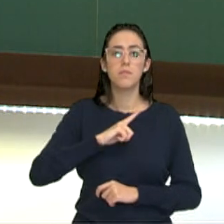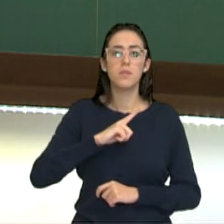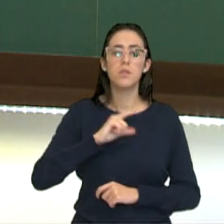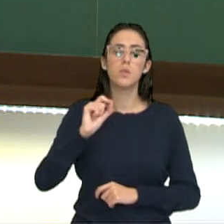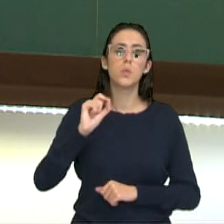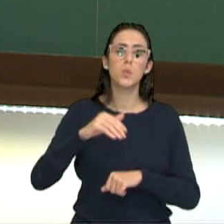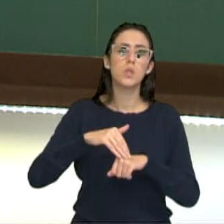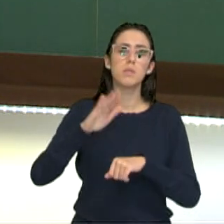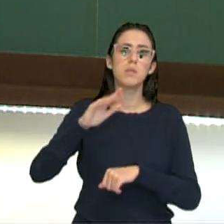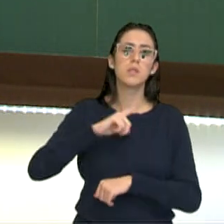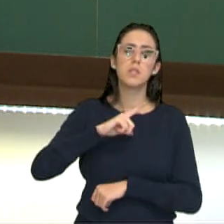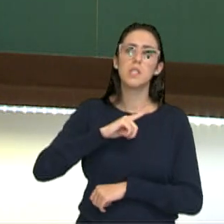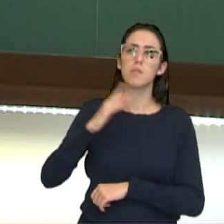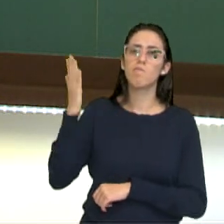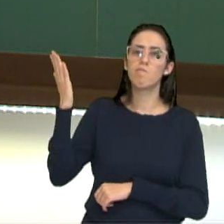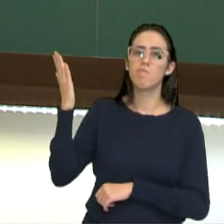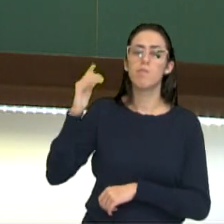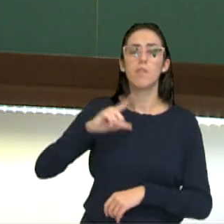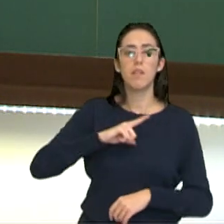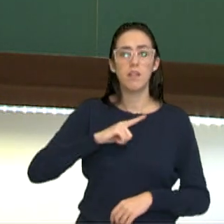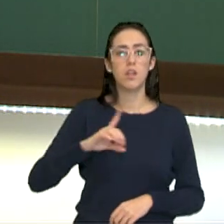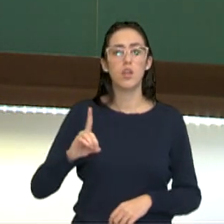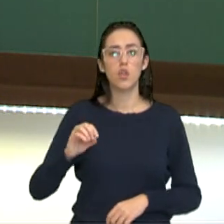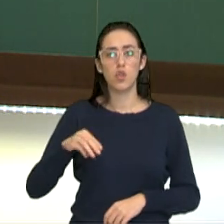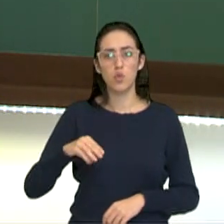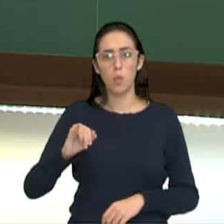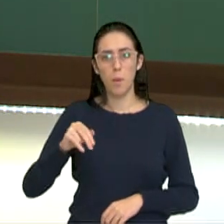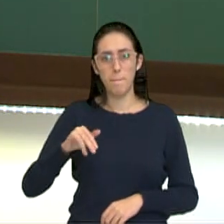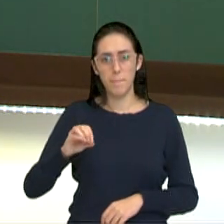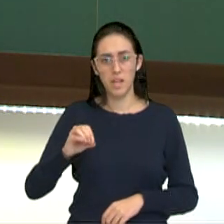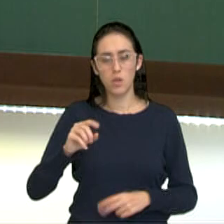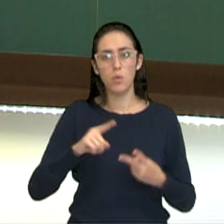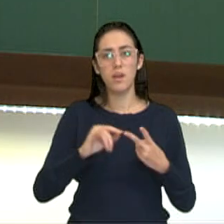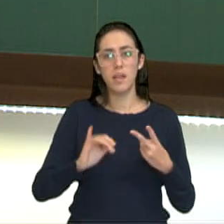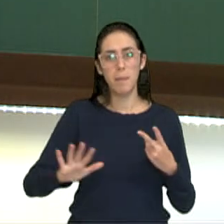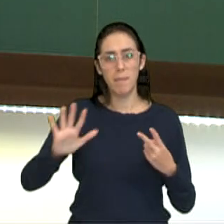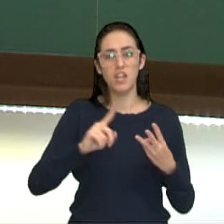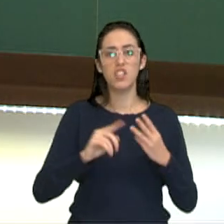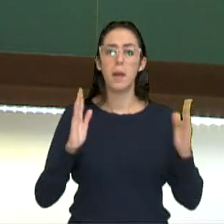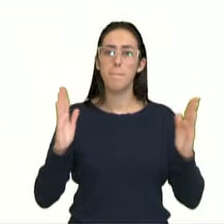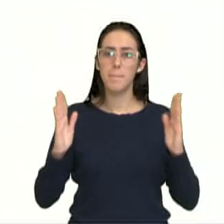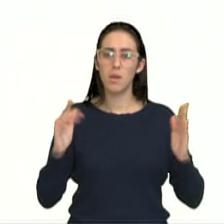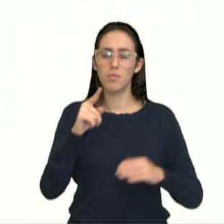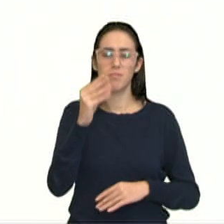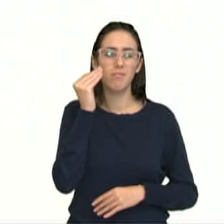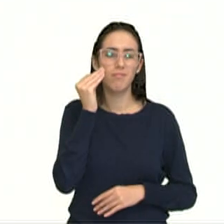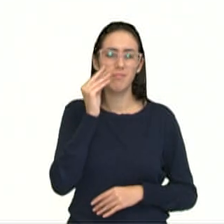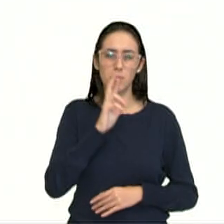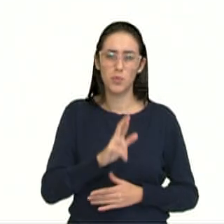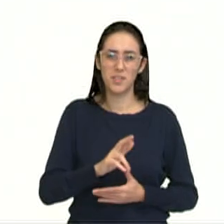aqui dentro dessa função. O domínio que ele quer, a imagem e o período. Tá bom, gente? Então, vamos lá.